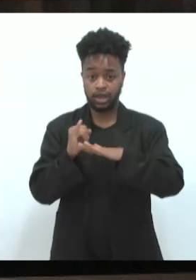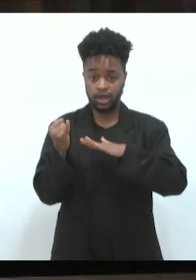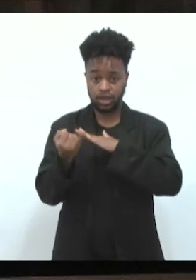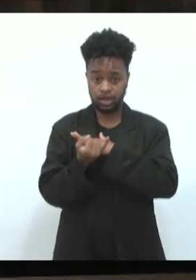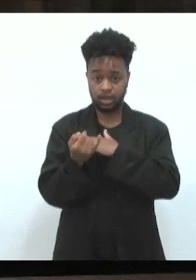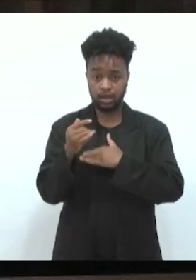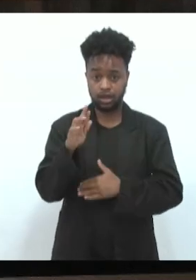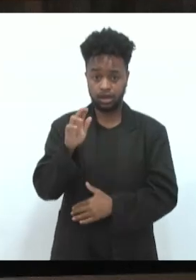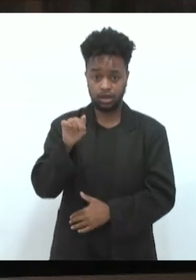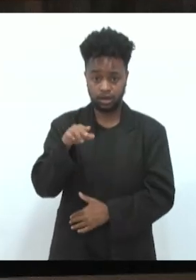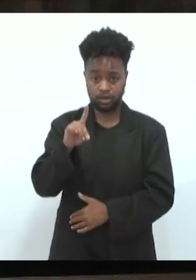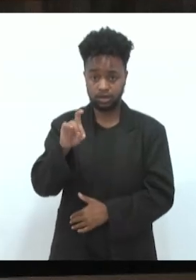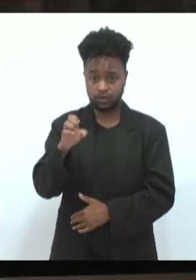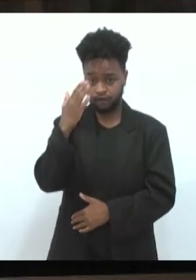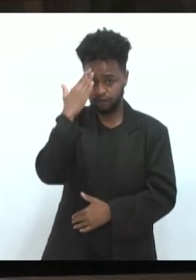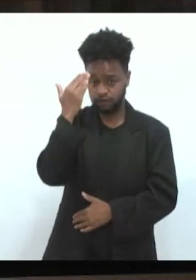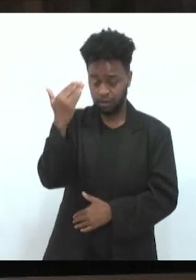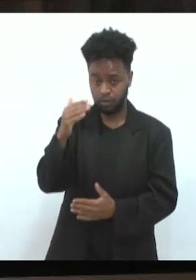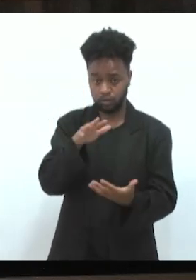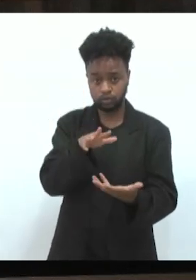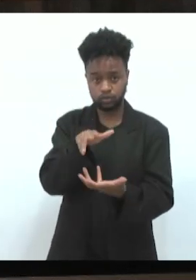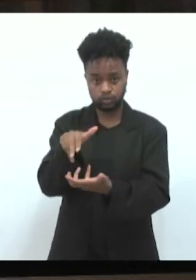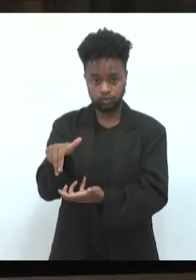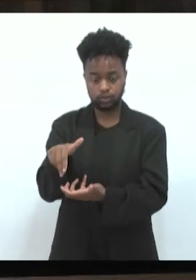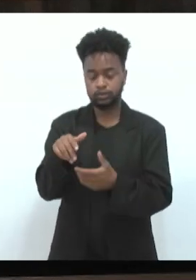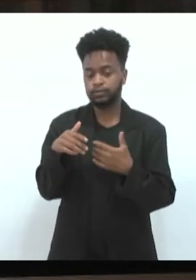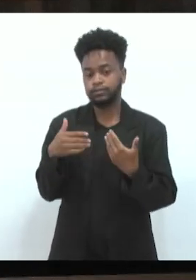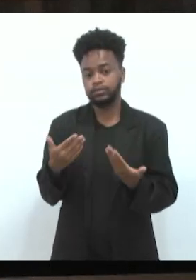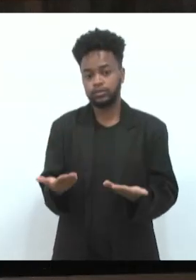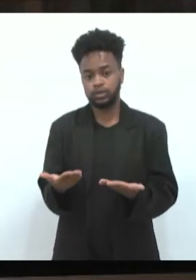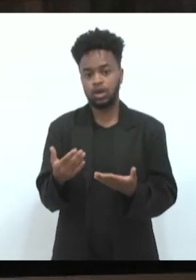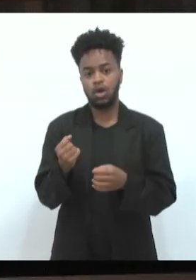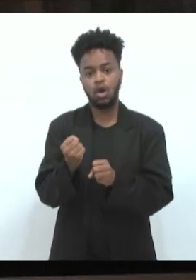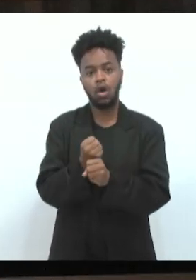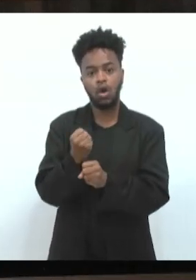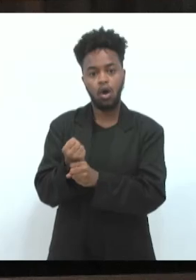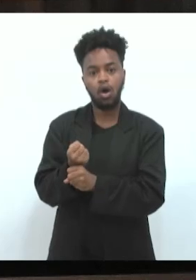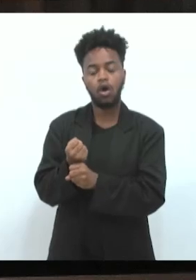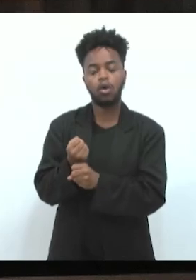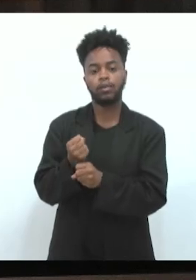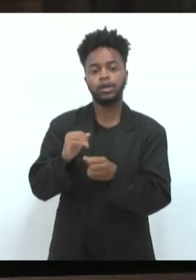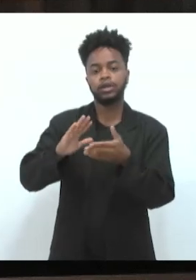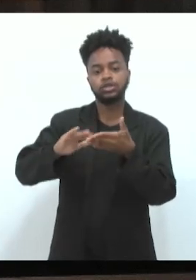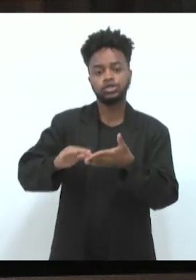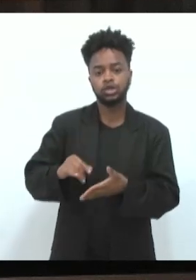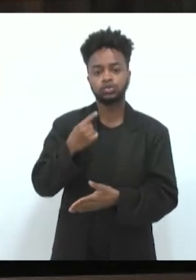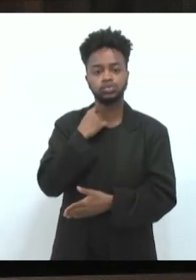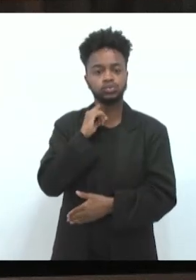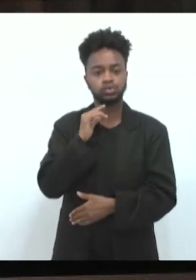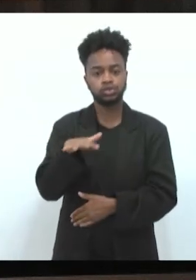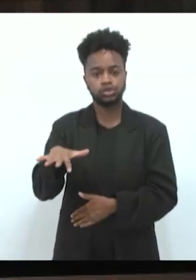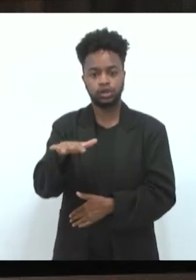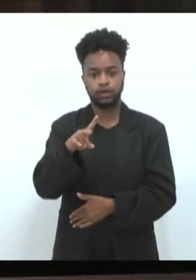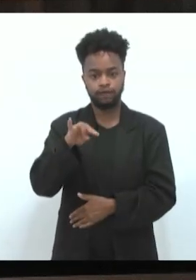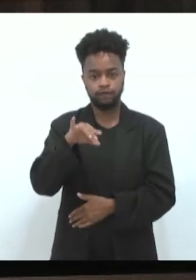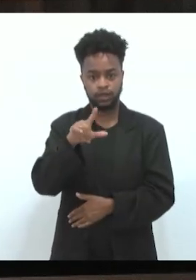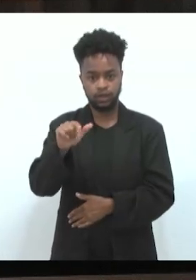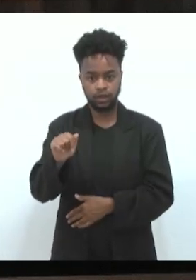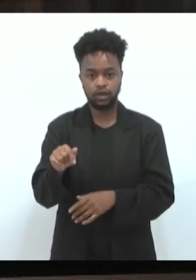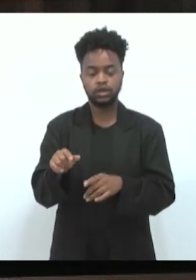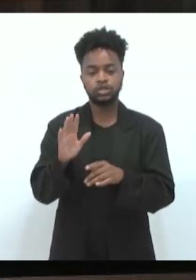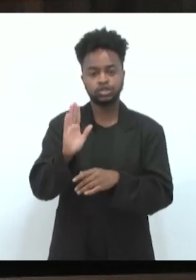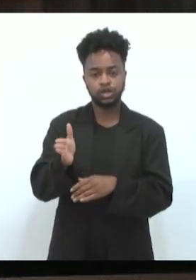é conhecida internacionalmente. Então, a obra de despoluição da Vila do Abraão e Saco do Céu já